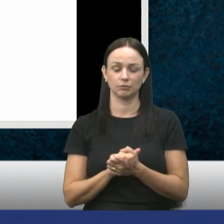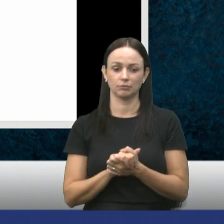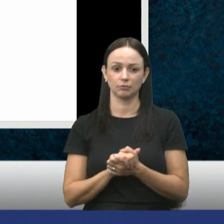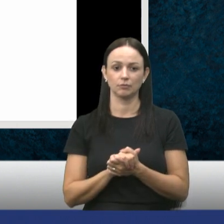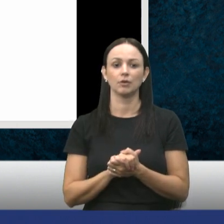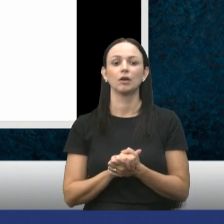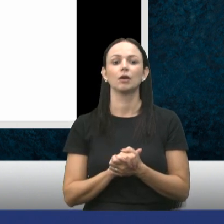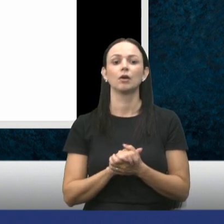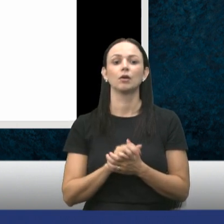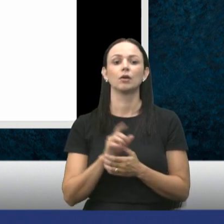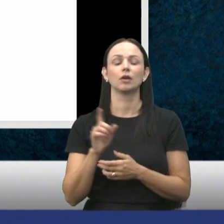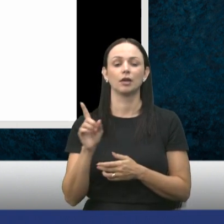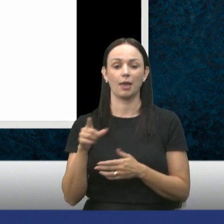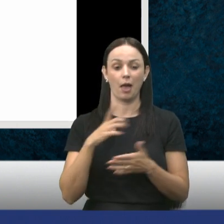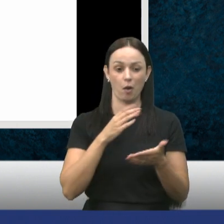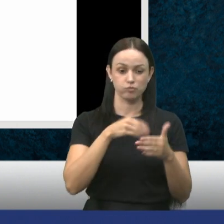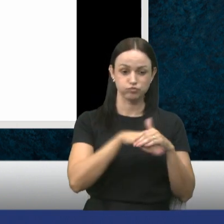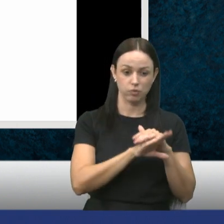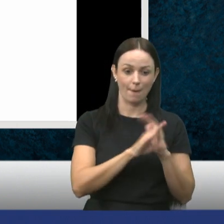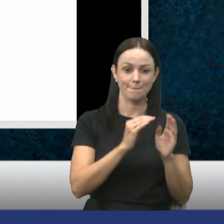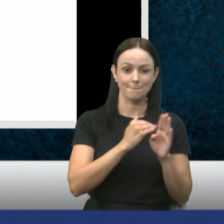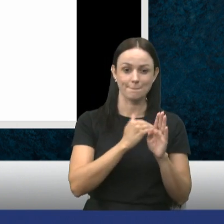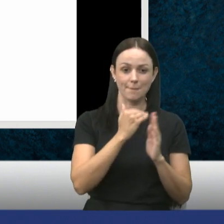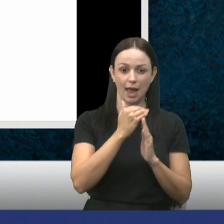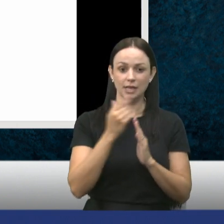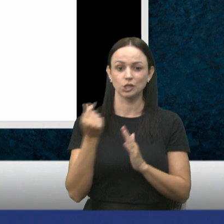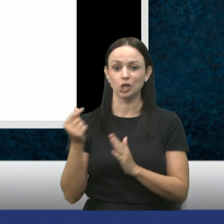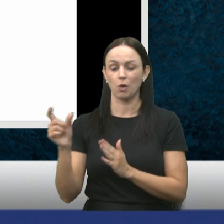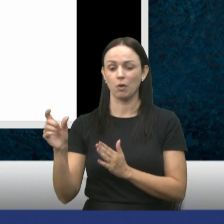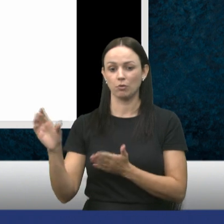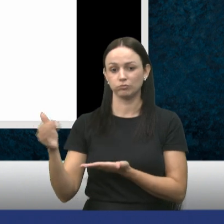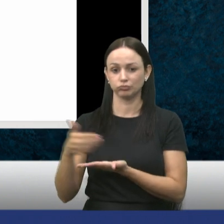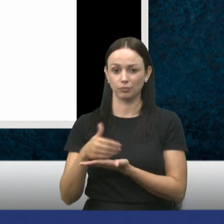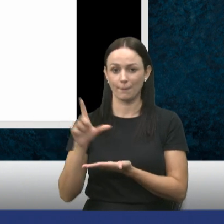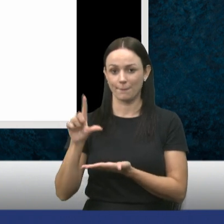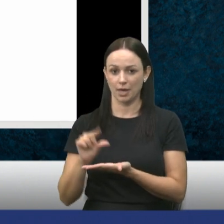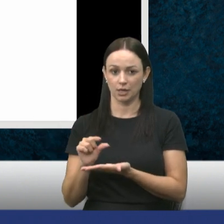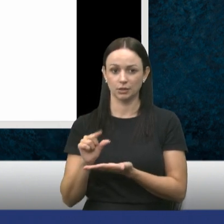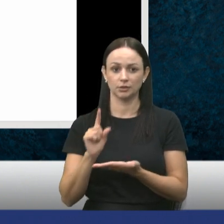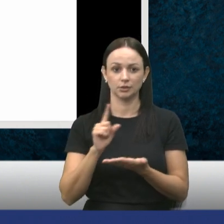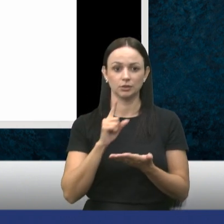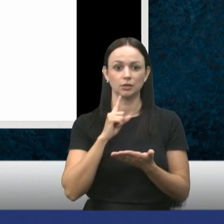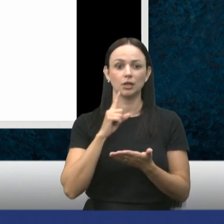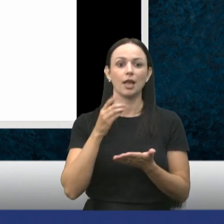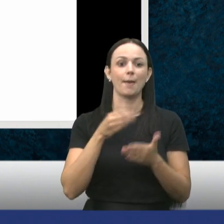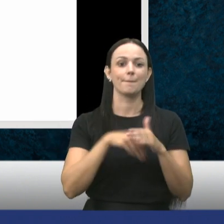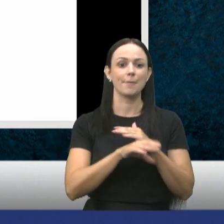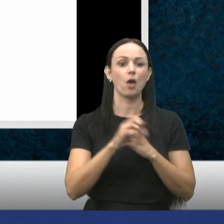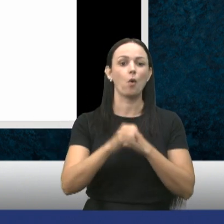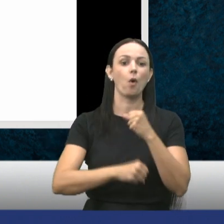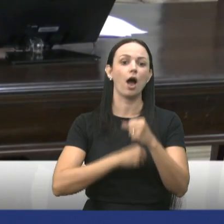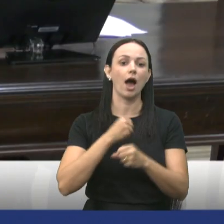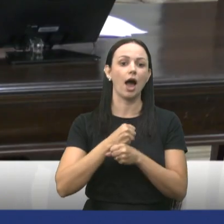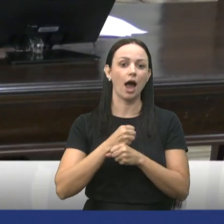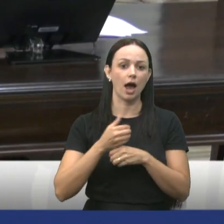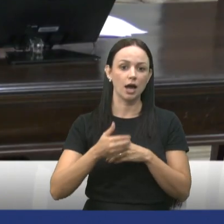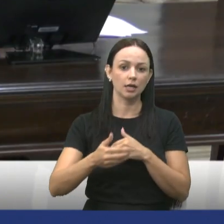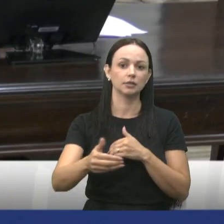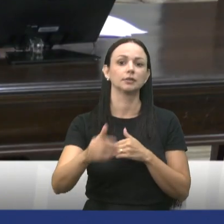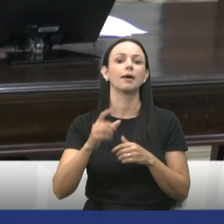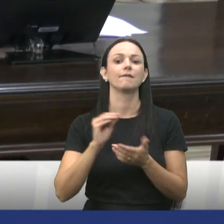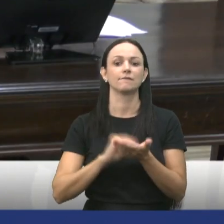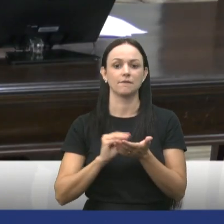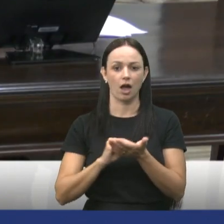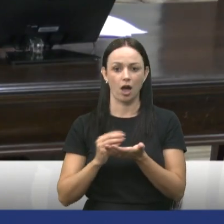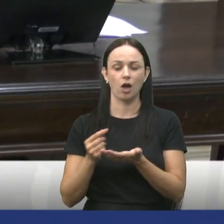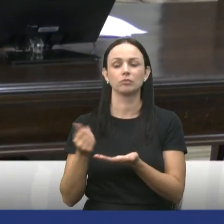né? Não, mas não é uma preocupação, porque em muitos casos é empenhado por ano inteiro. Então, ainda vai vir a